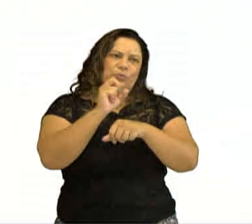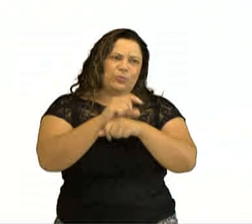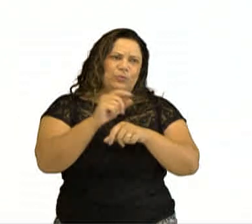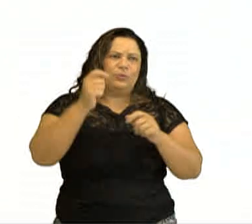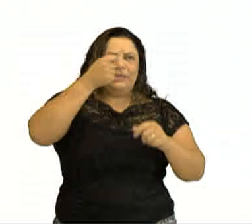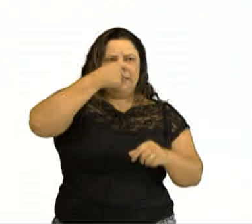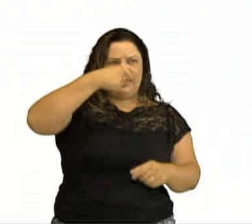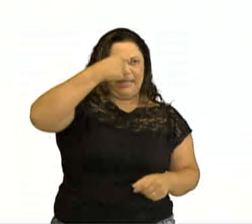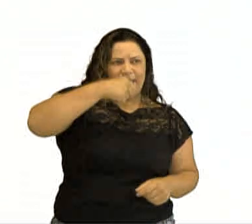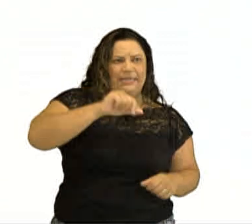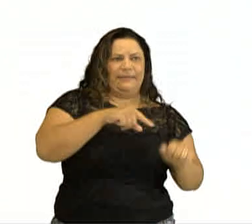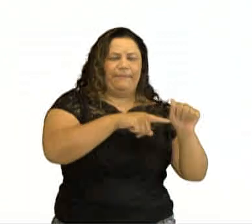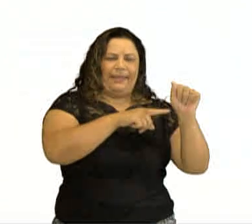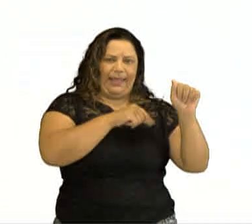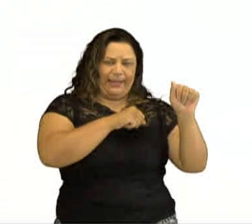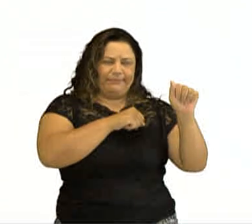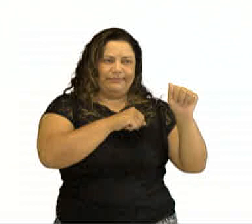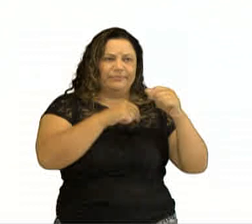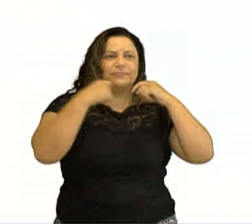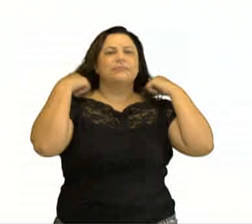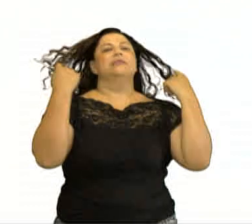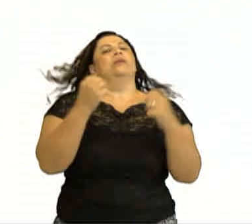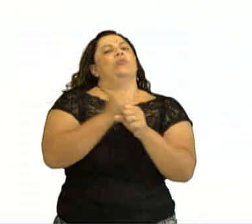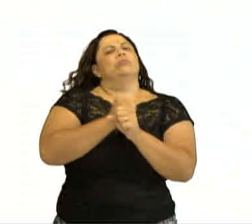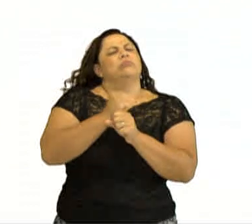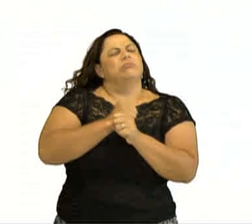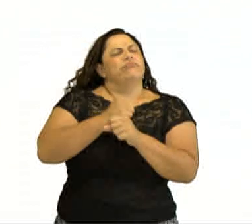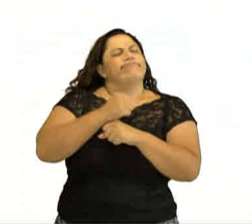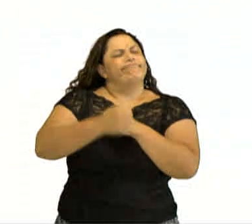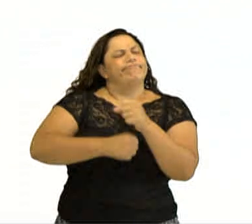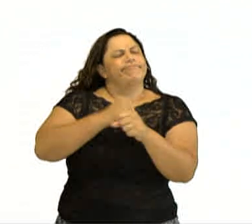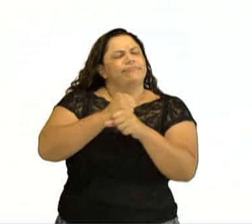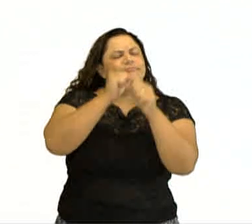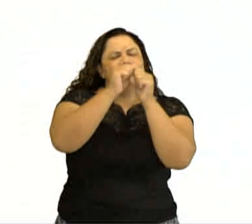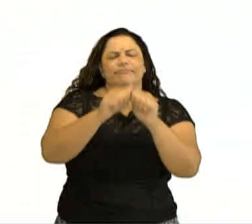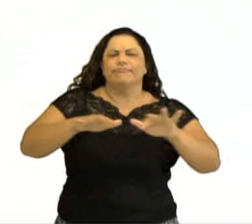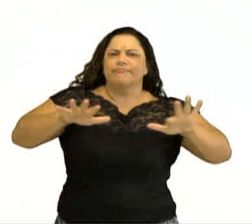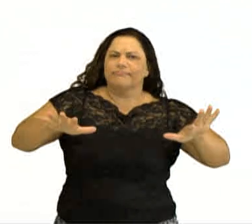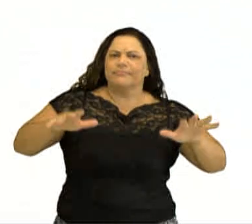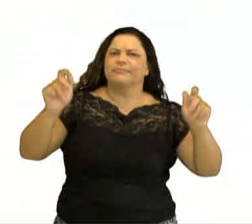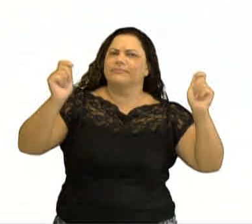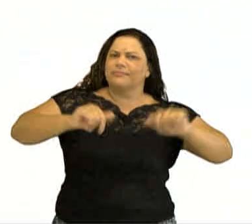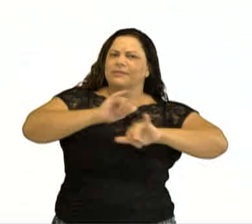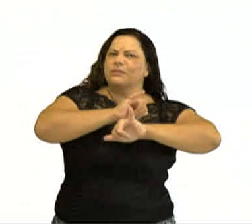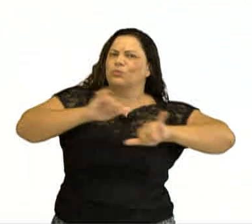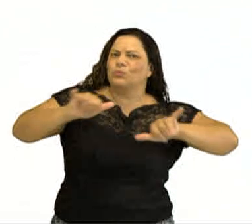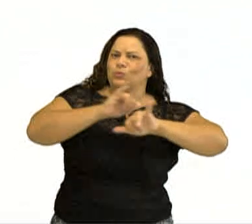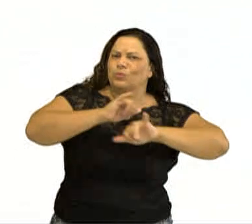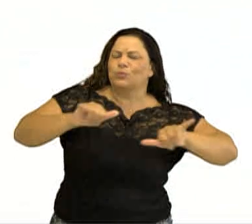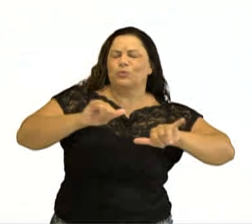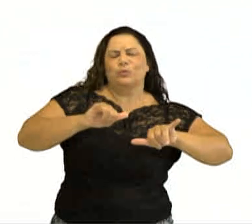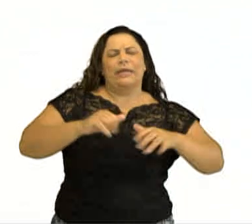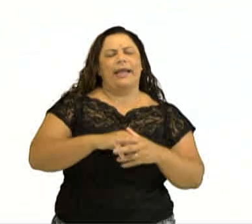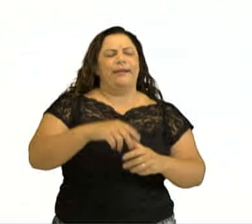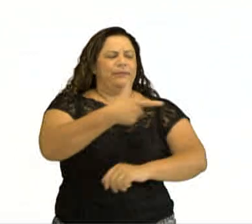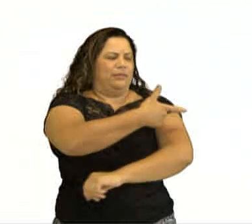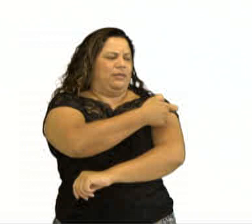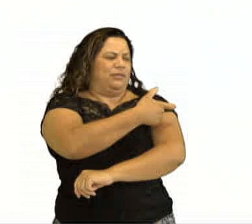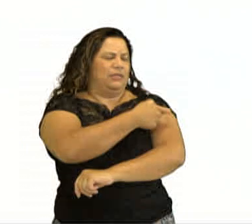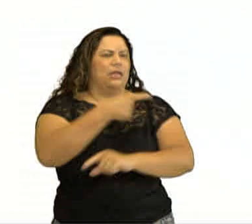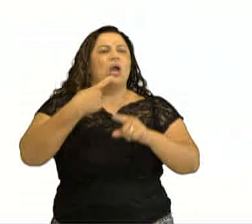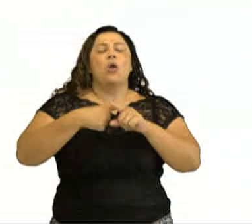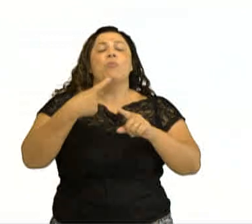os anos são realizadas campanhas de vacinação. Qual das alternativas a seguir indica o motivo pelo qual a